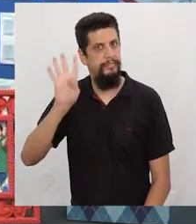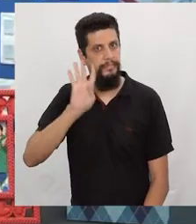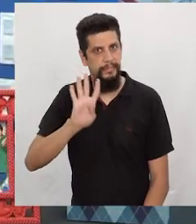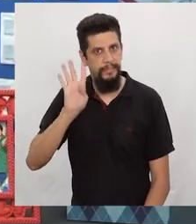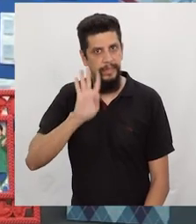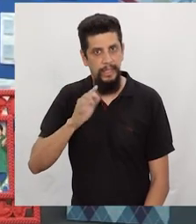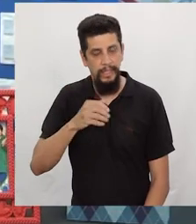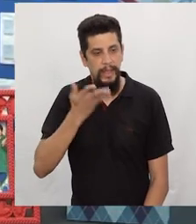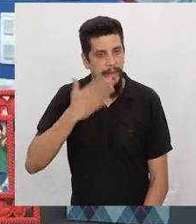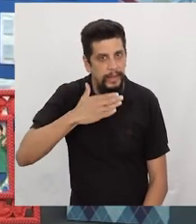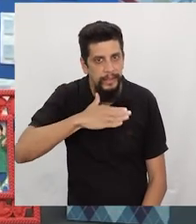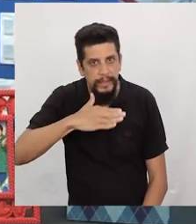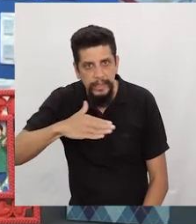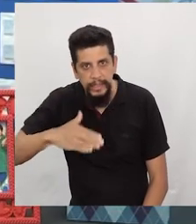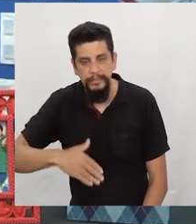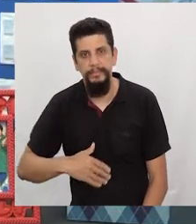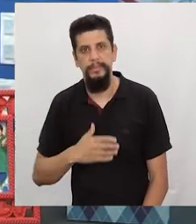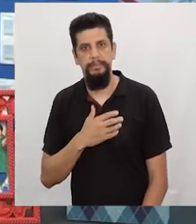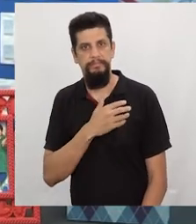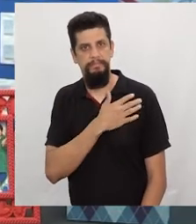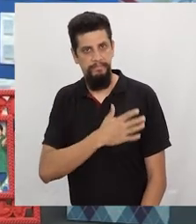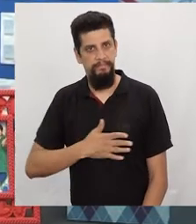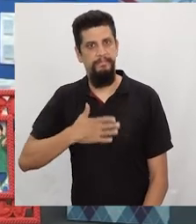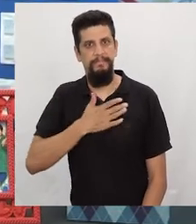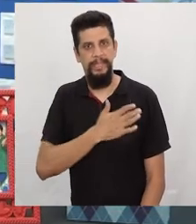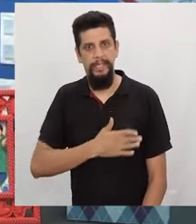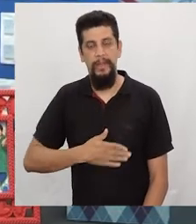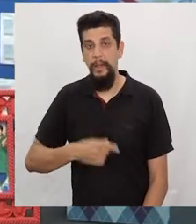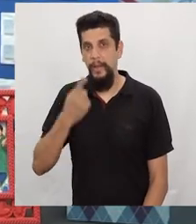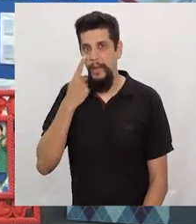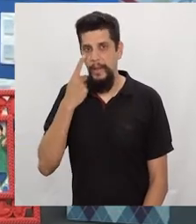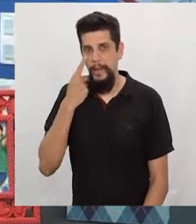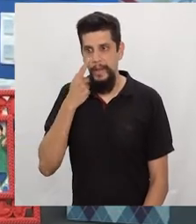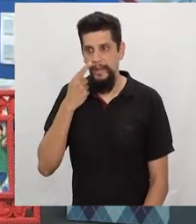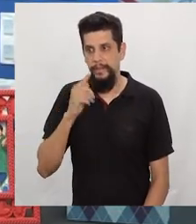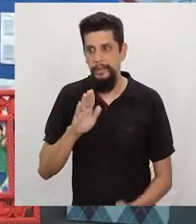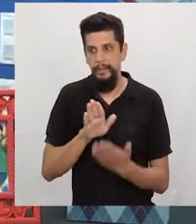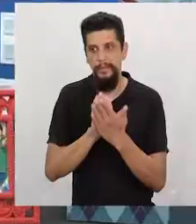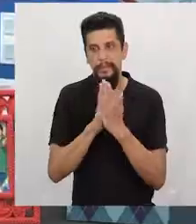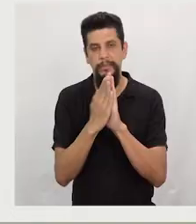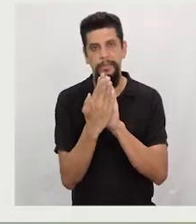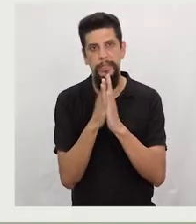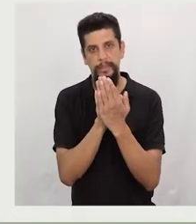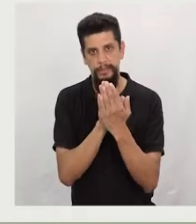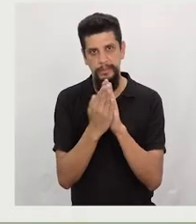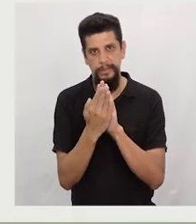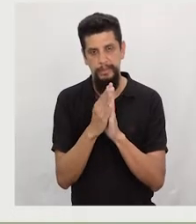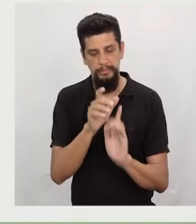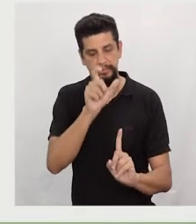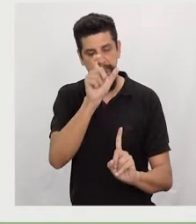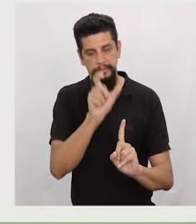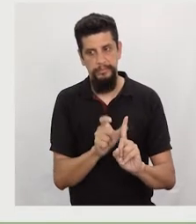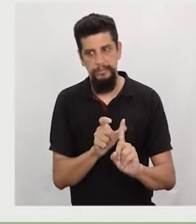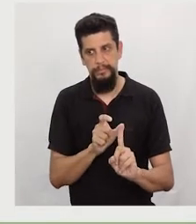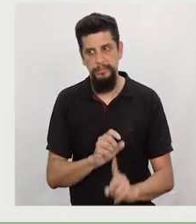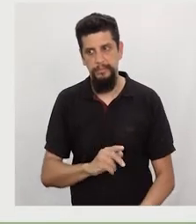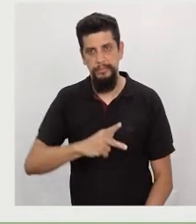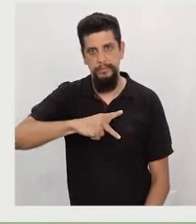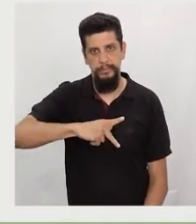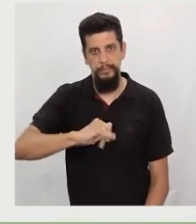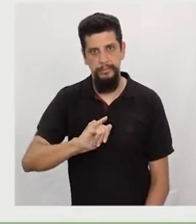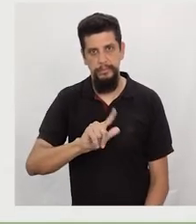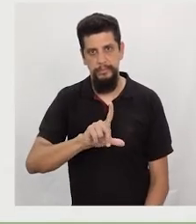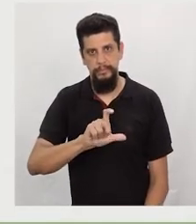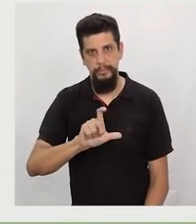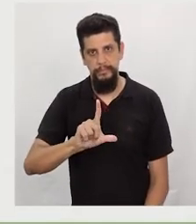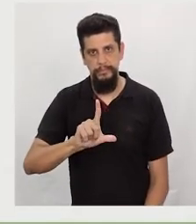bacana e que as crianças geralmente curtem, né? Olha só, esta bonequinha aqui representa a personagem Pilar. É